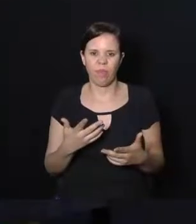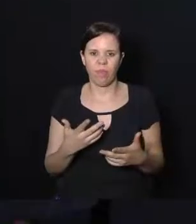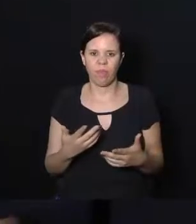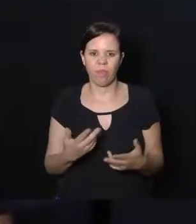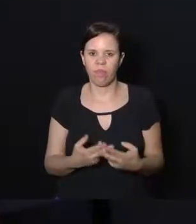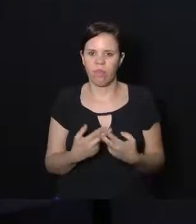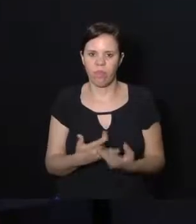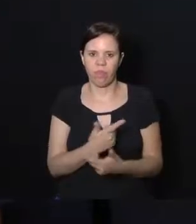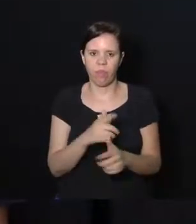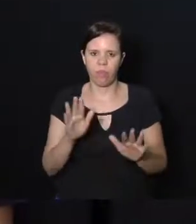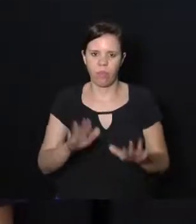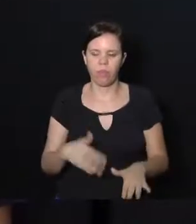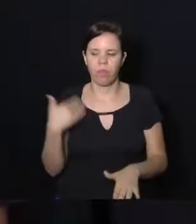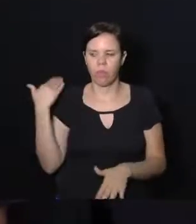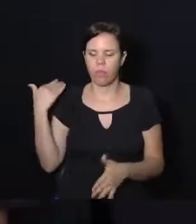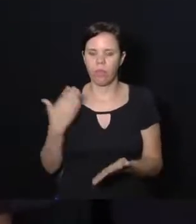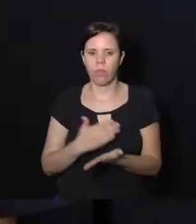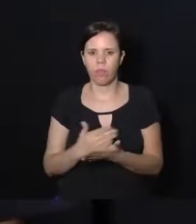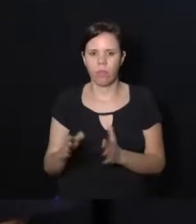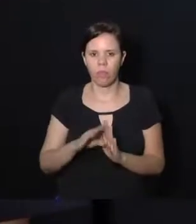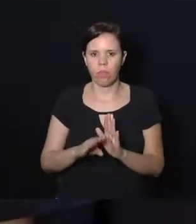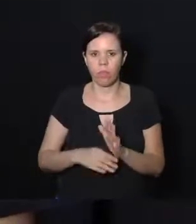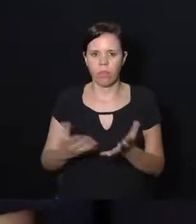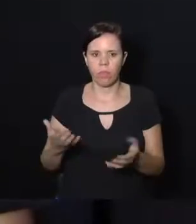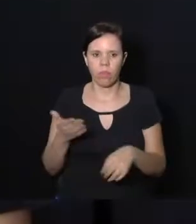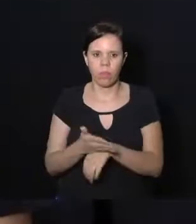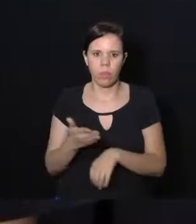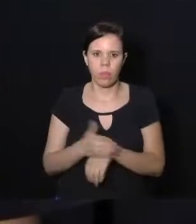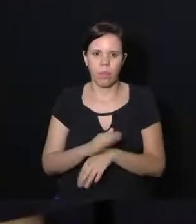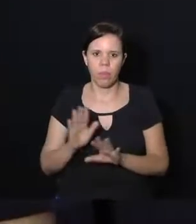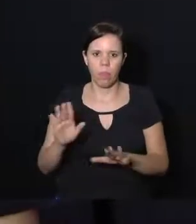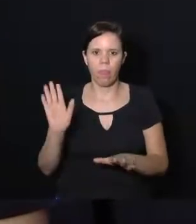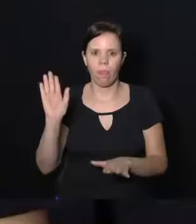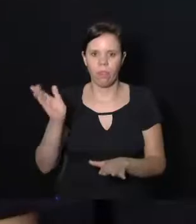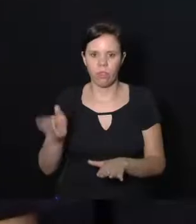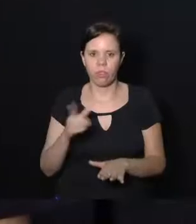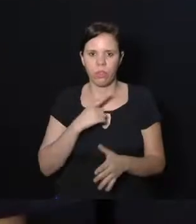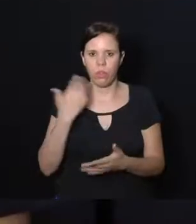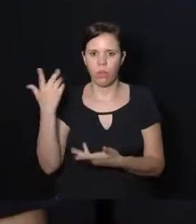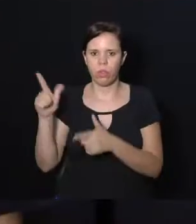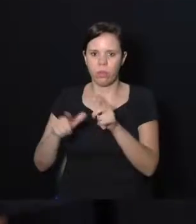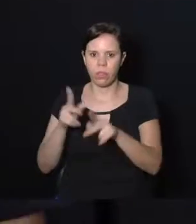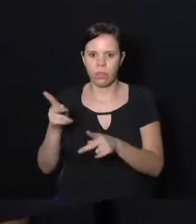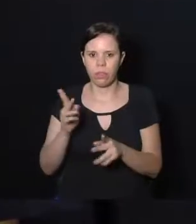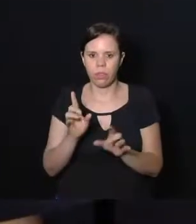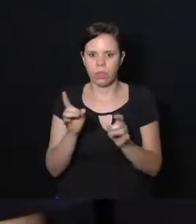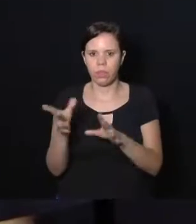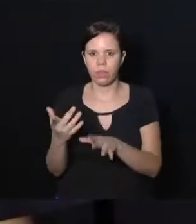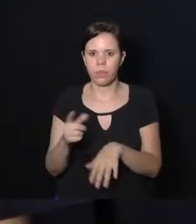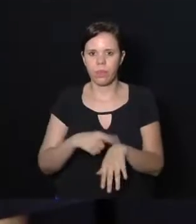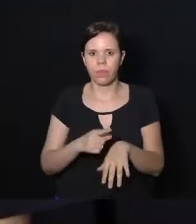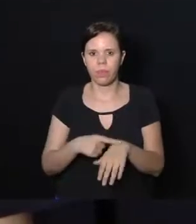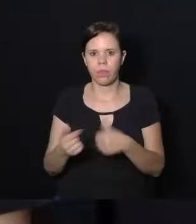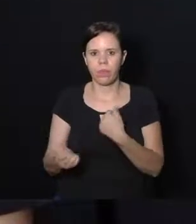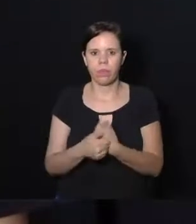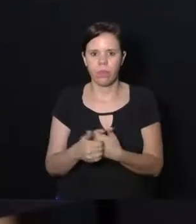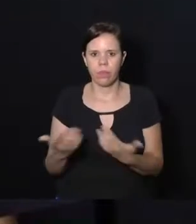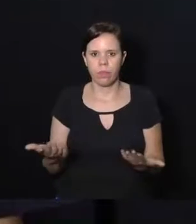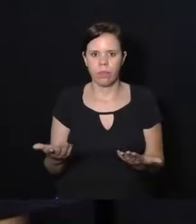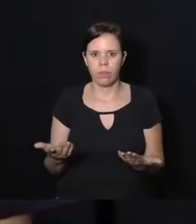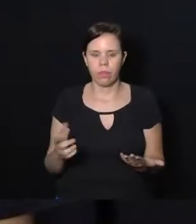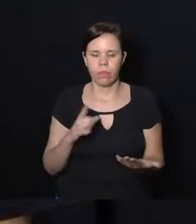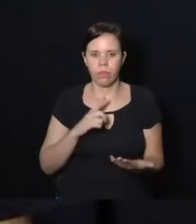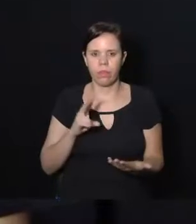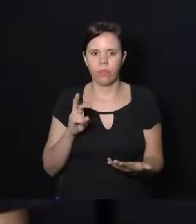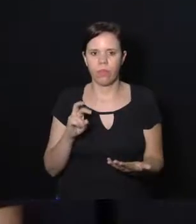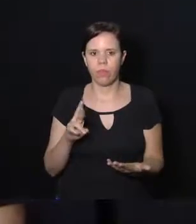Desde o começo do programa, quando chegou na nossa escola, eu queria participar, mas já tinha outras pessoas, eu falei, vamos deixar para um momento mais próximo. Daí entrou o Vanderlei,